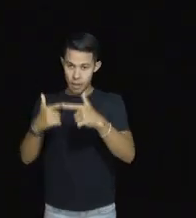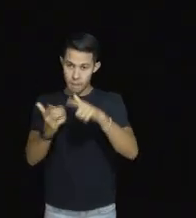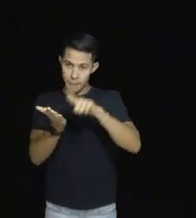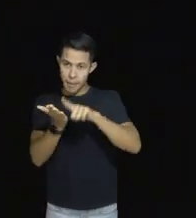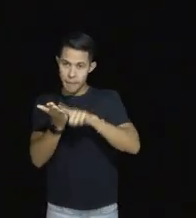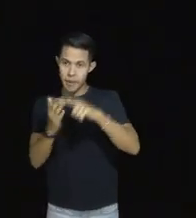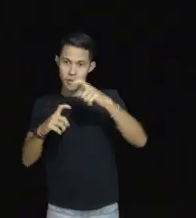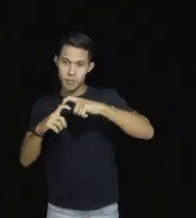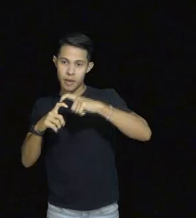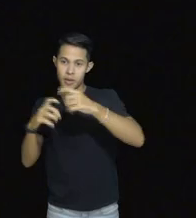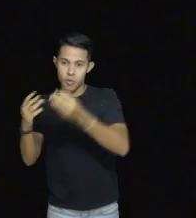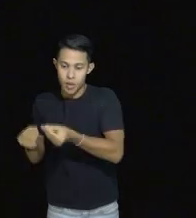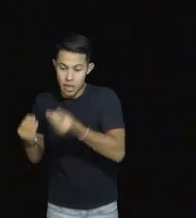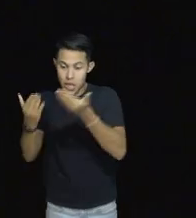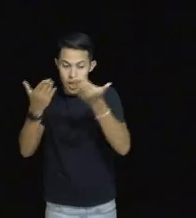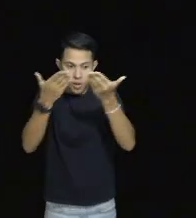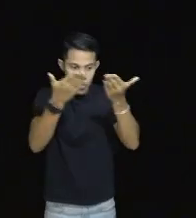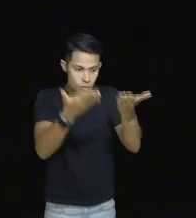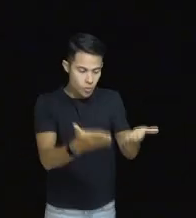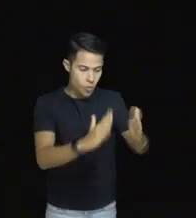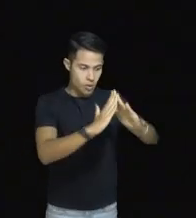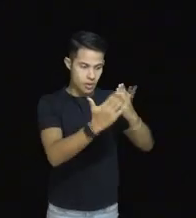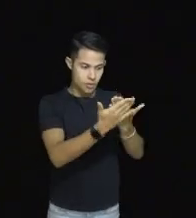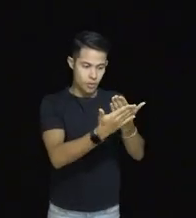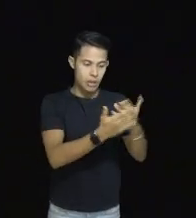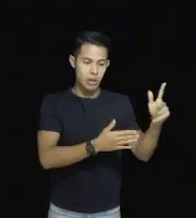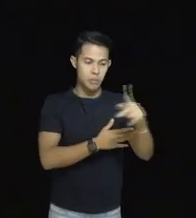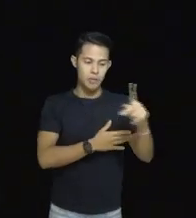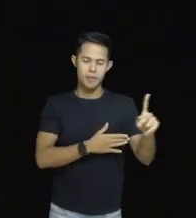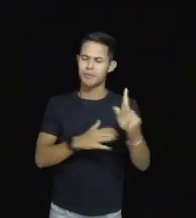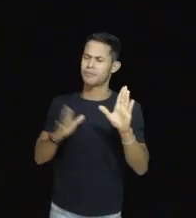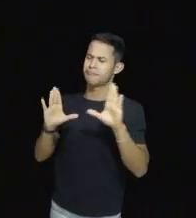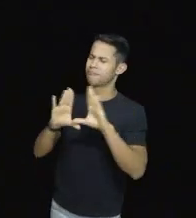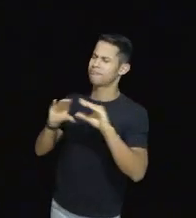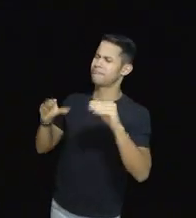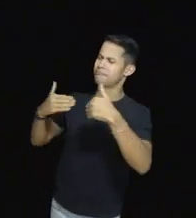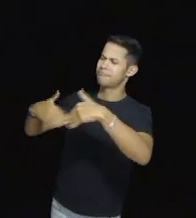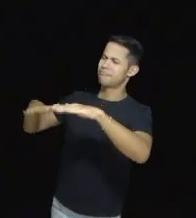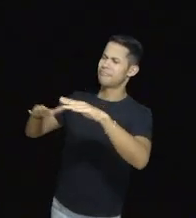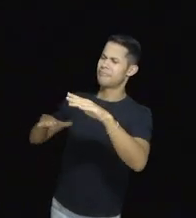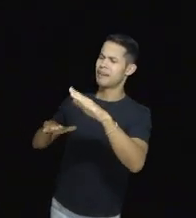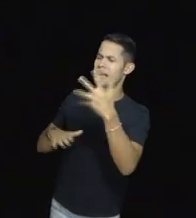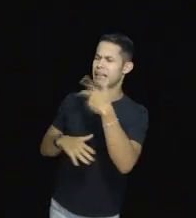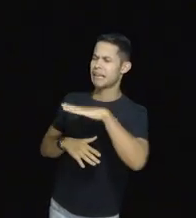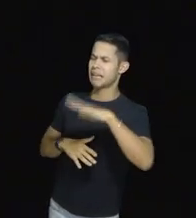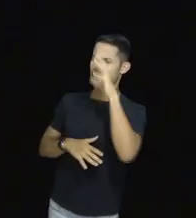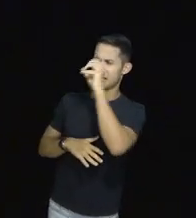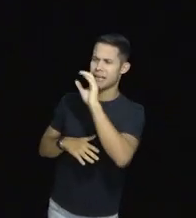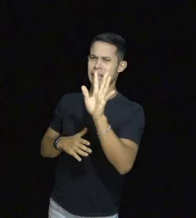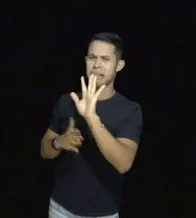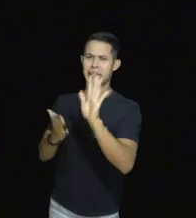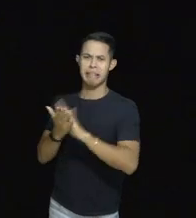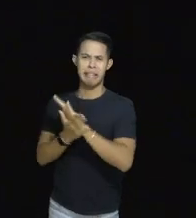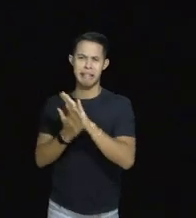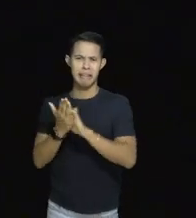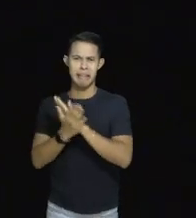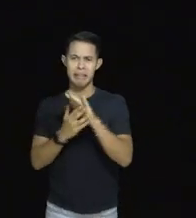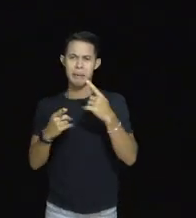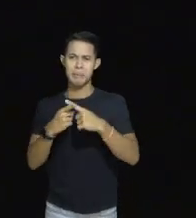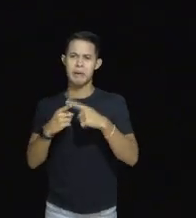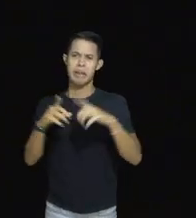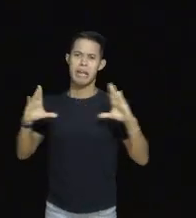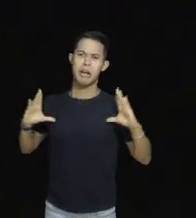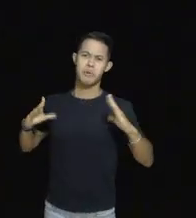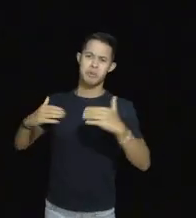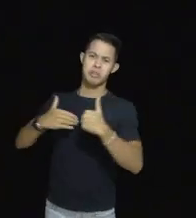professor se acomoda porque essa criança não vai aprender mesmo, essa criança não tem chance porque ela é autista, porque ela